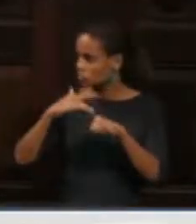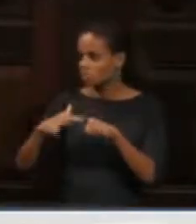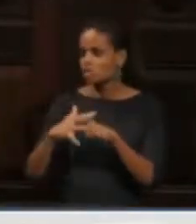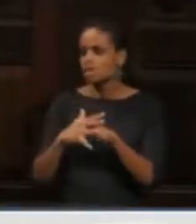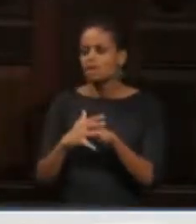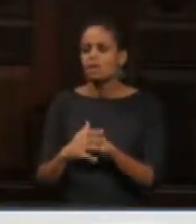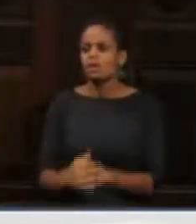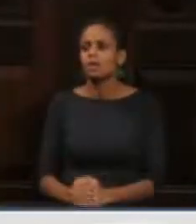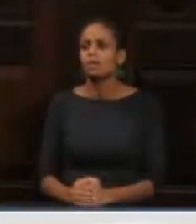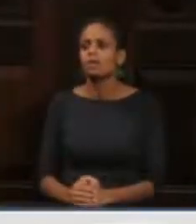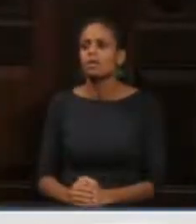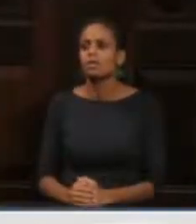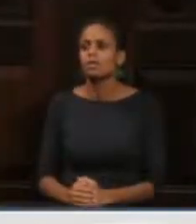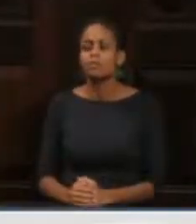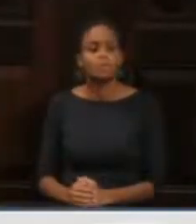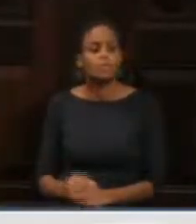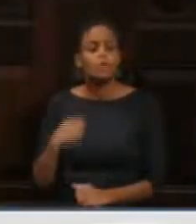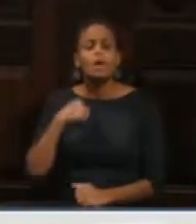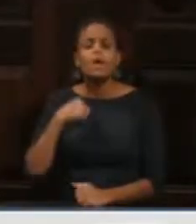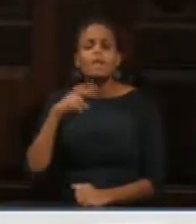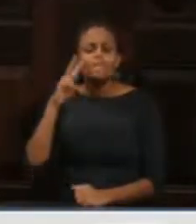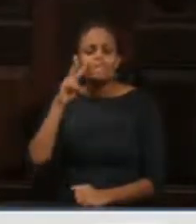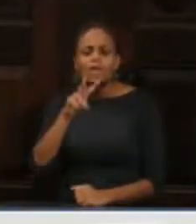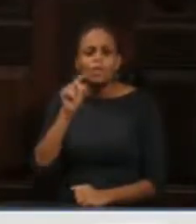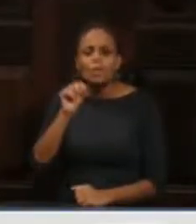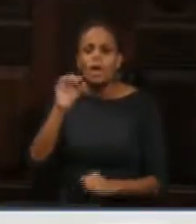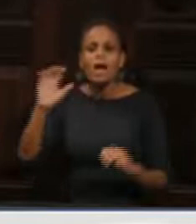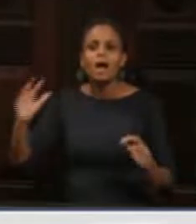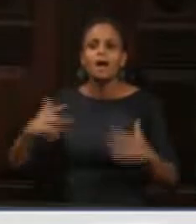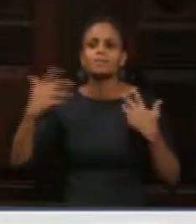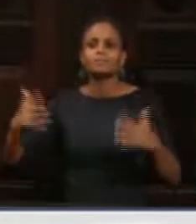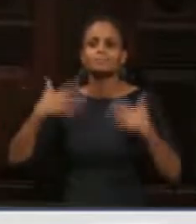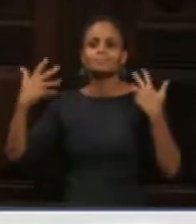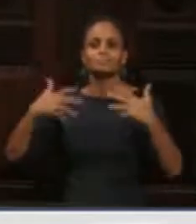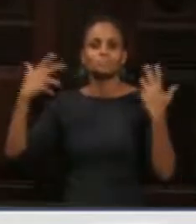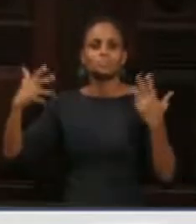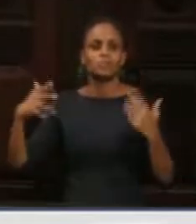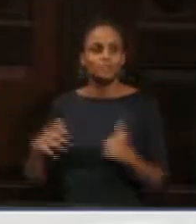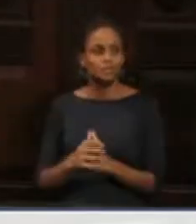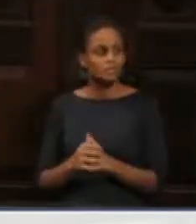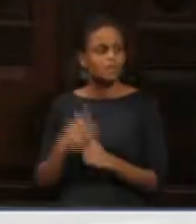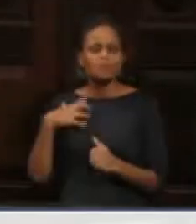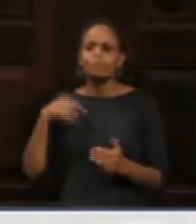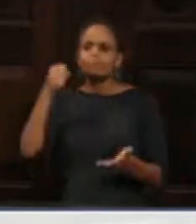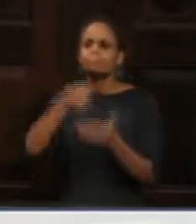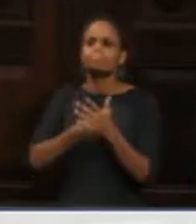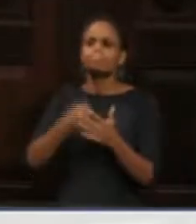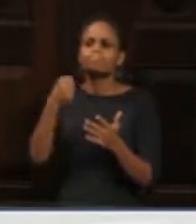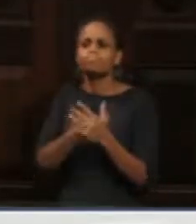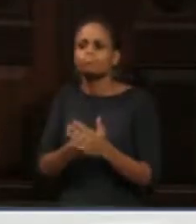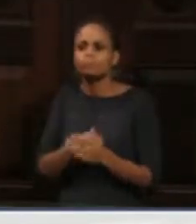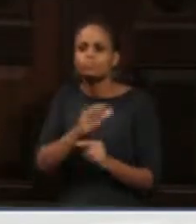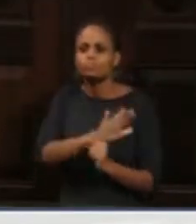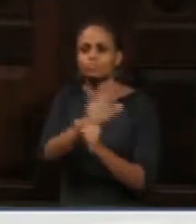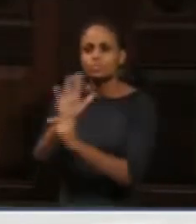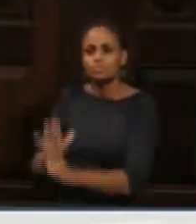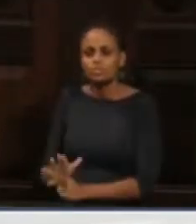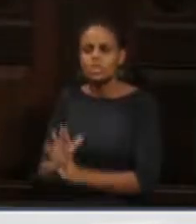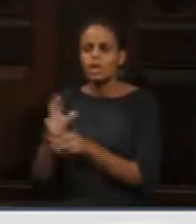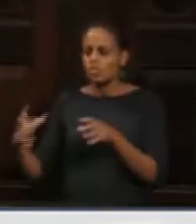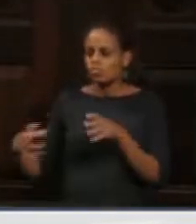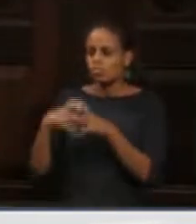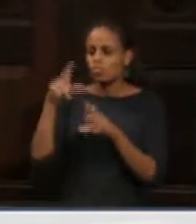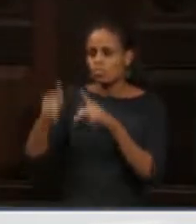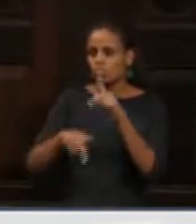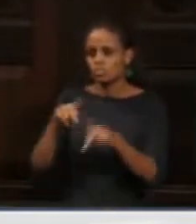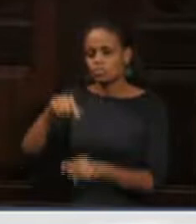por mim, servem de combustível para continuar a luta em favor do povo de Queimados, em